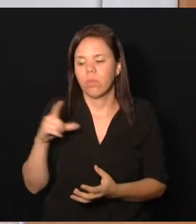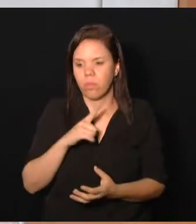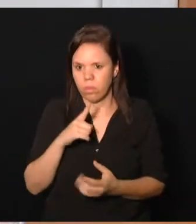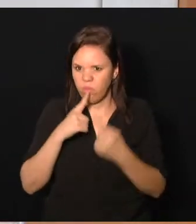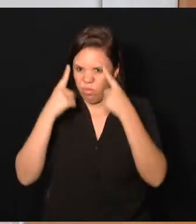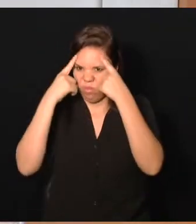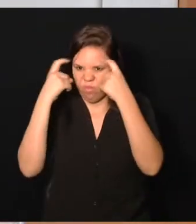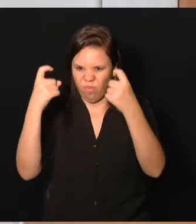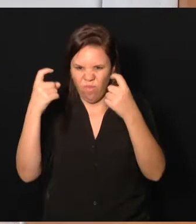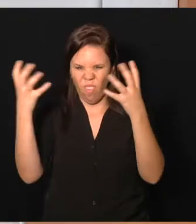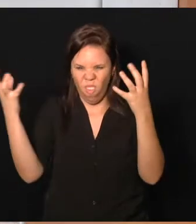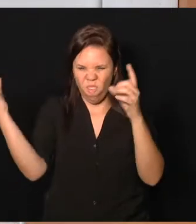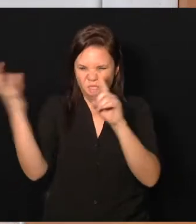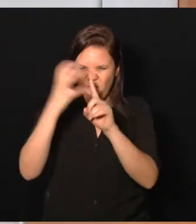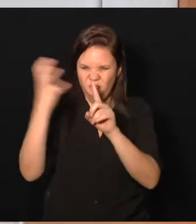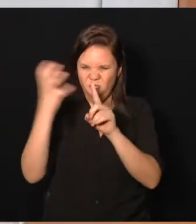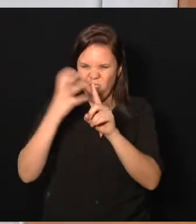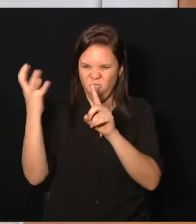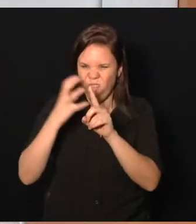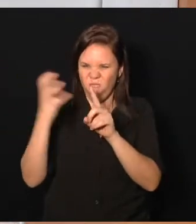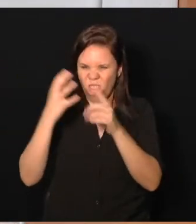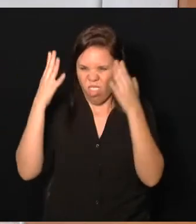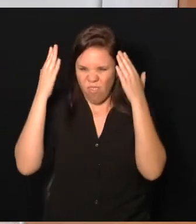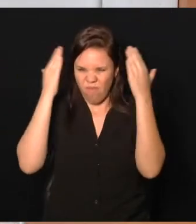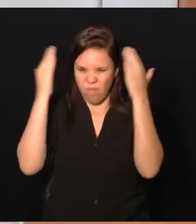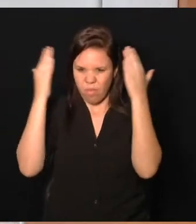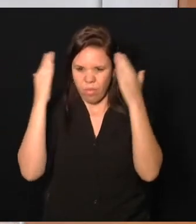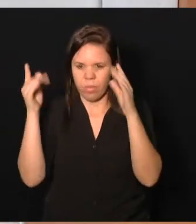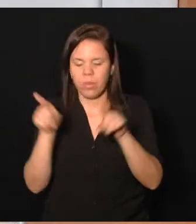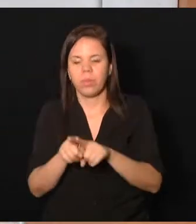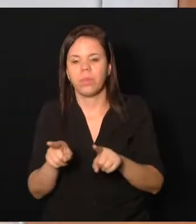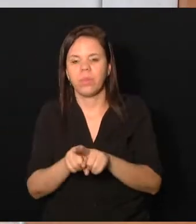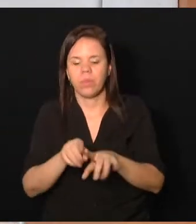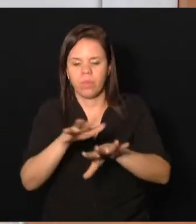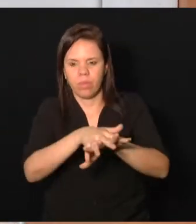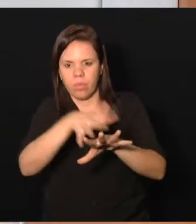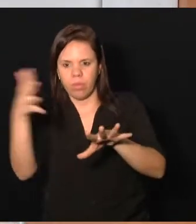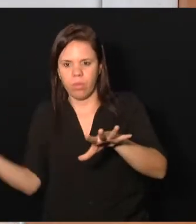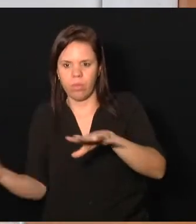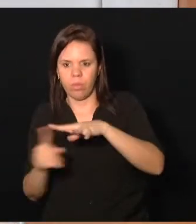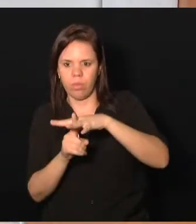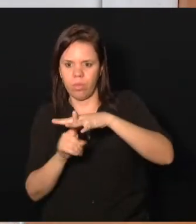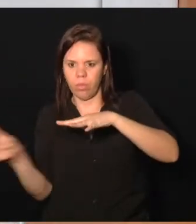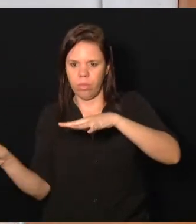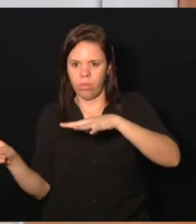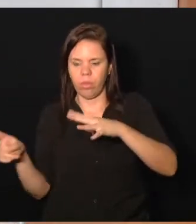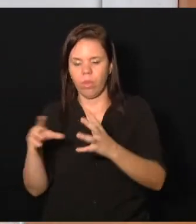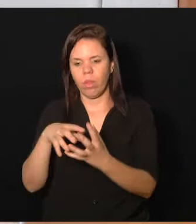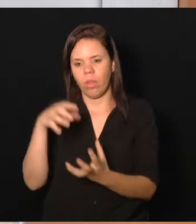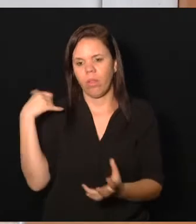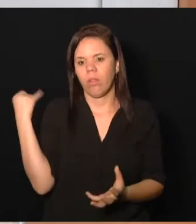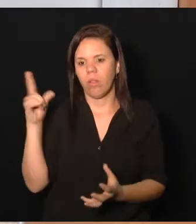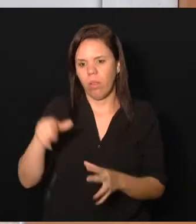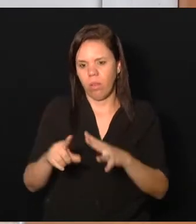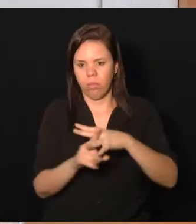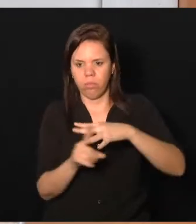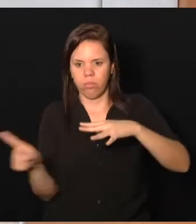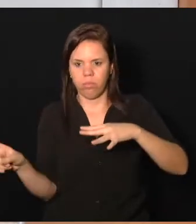psicológica, que é a exclusão. Ser idoso é ser excluído.